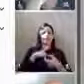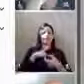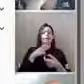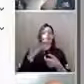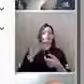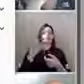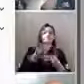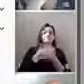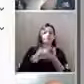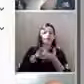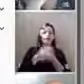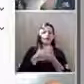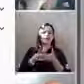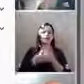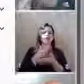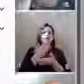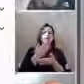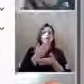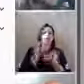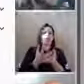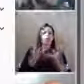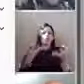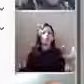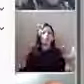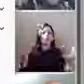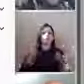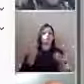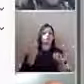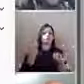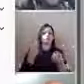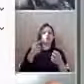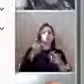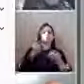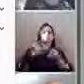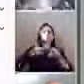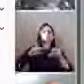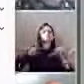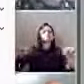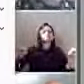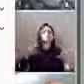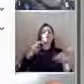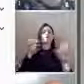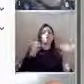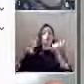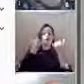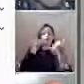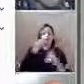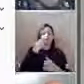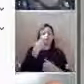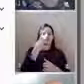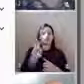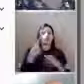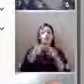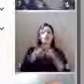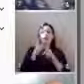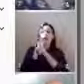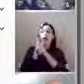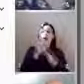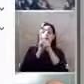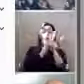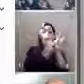preparações e hortaliças. Então, essa informação é interessante a partir do momento que